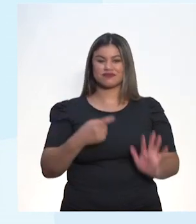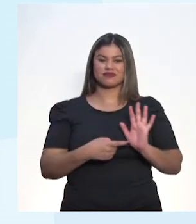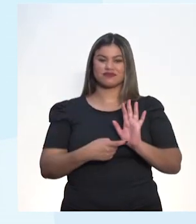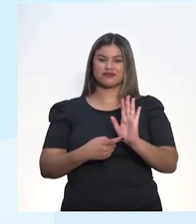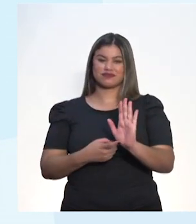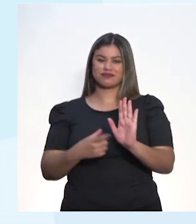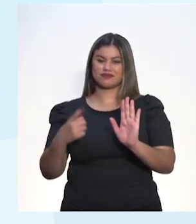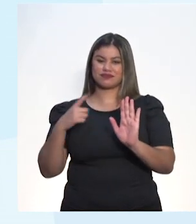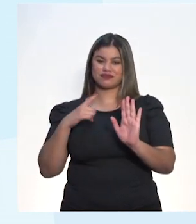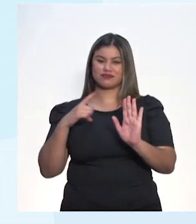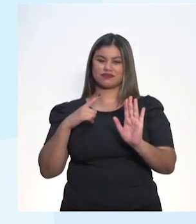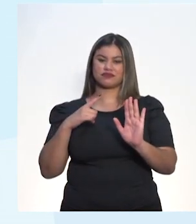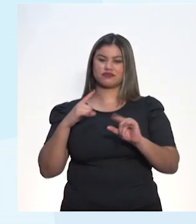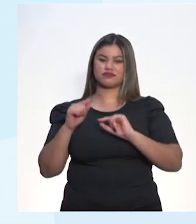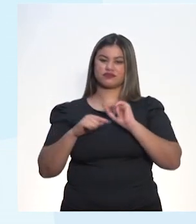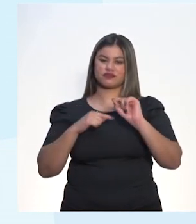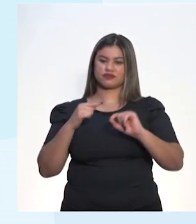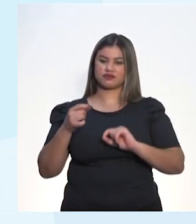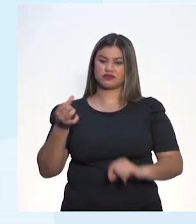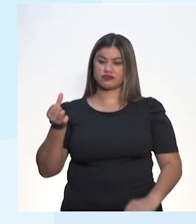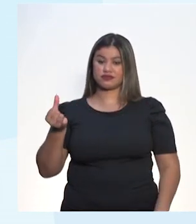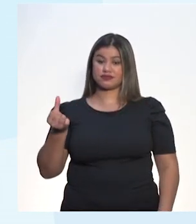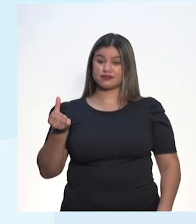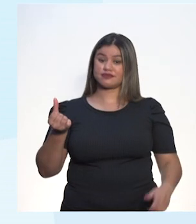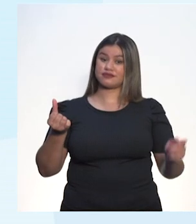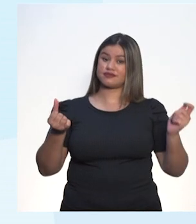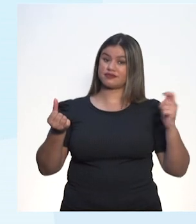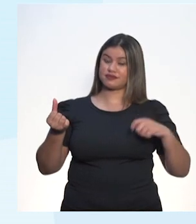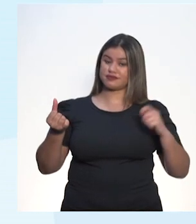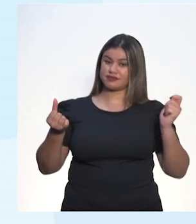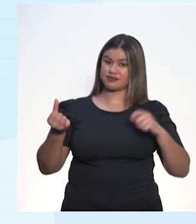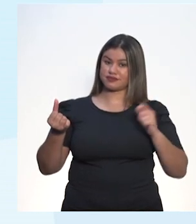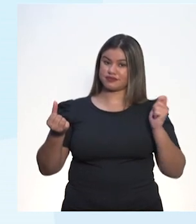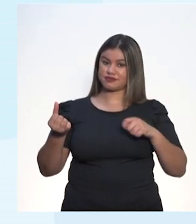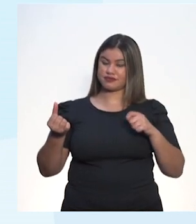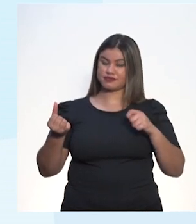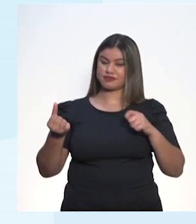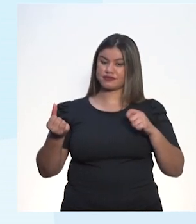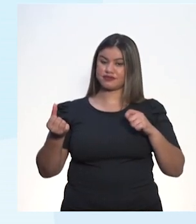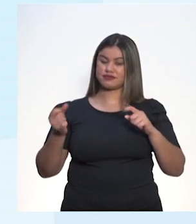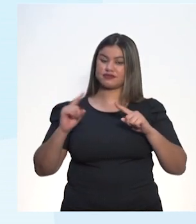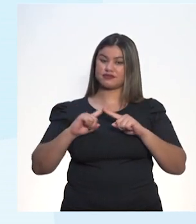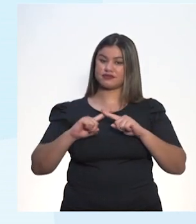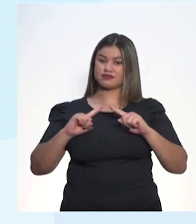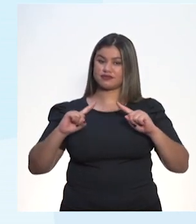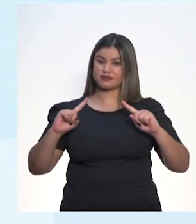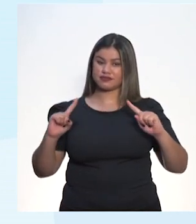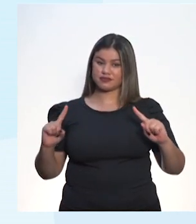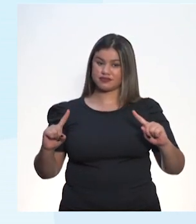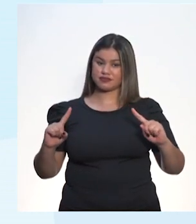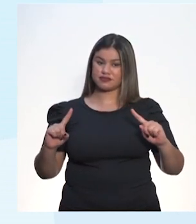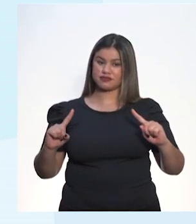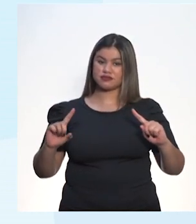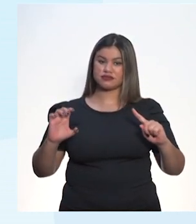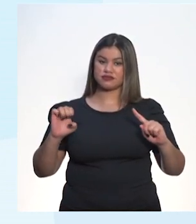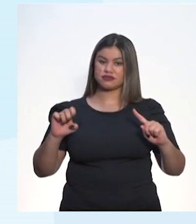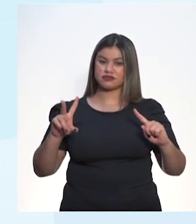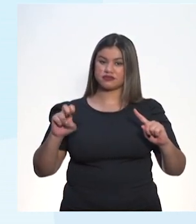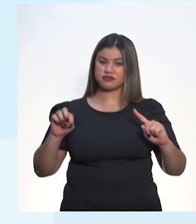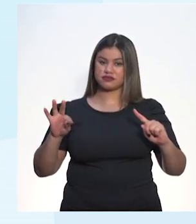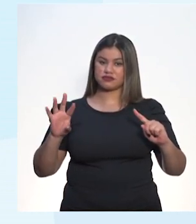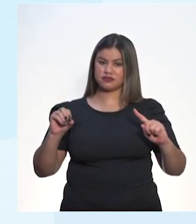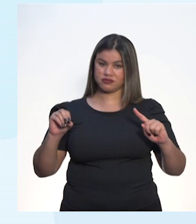amostral tem 6 possibilidades de resposta, mas o meu